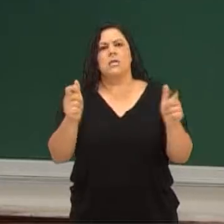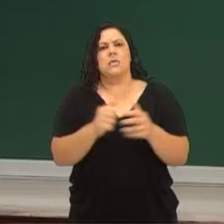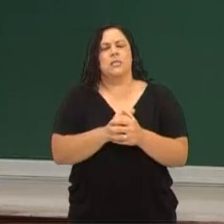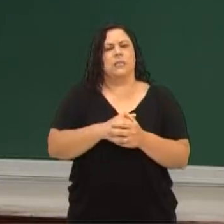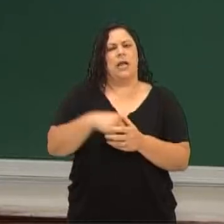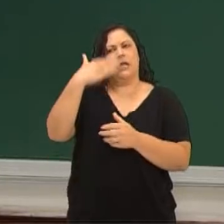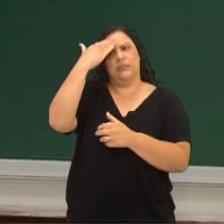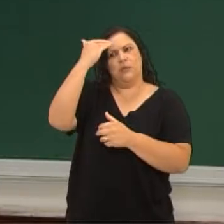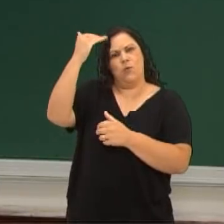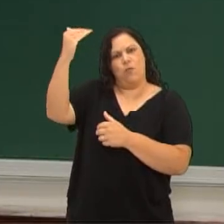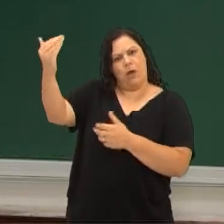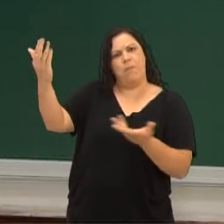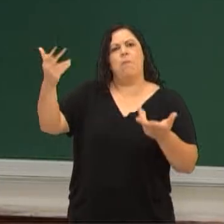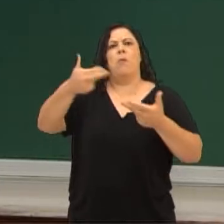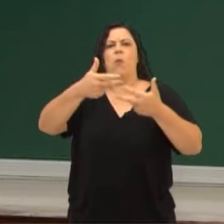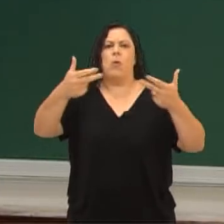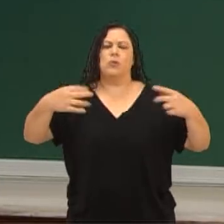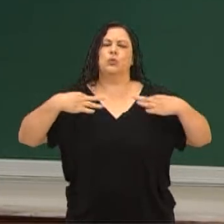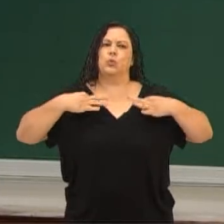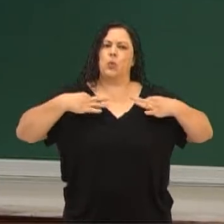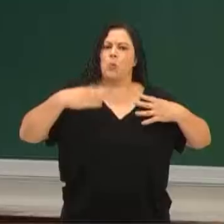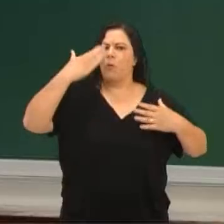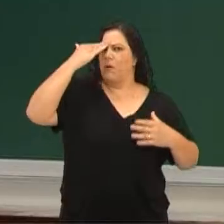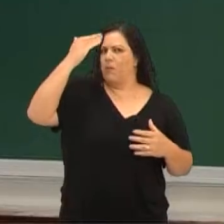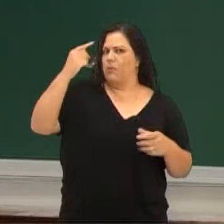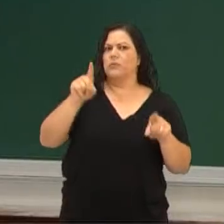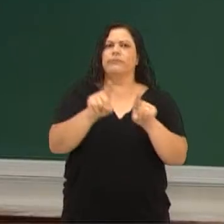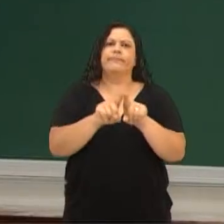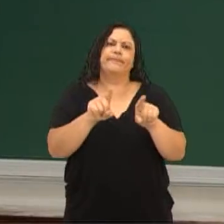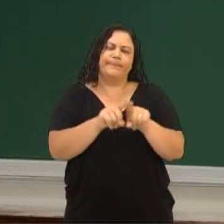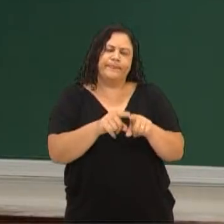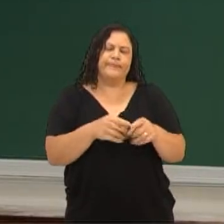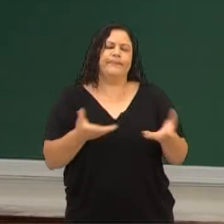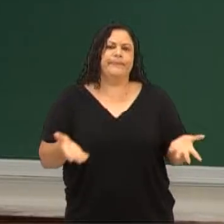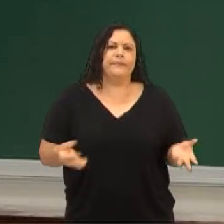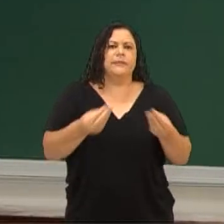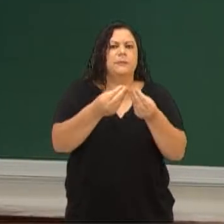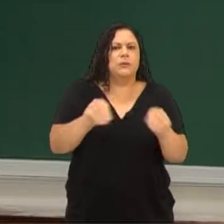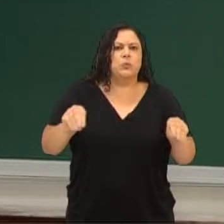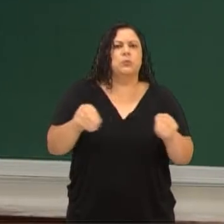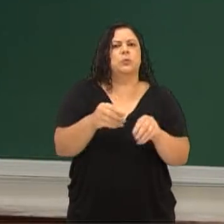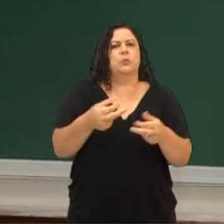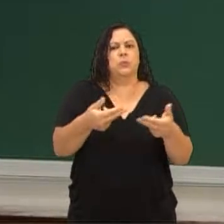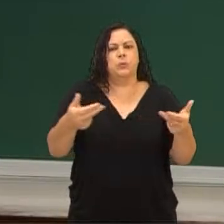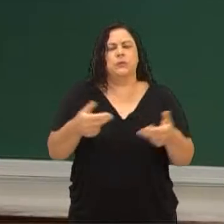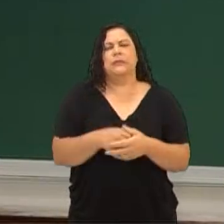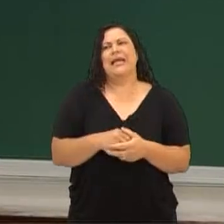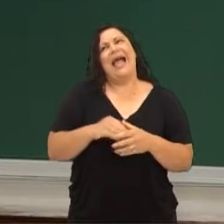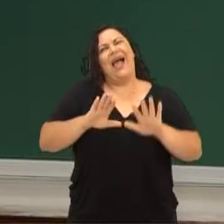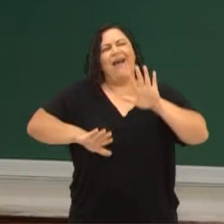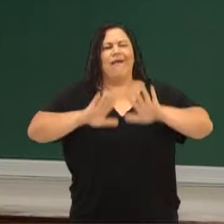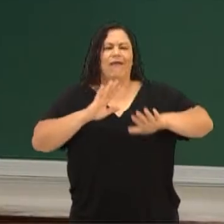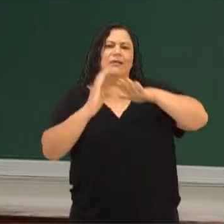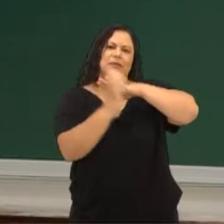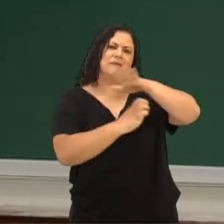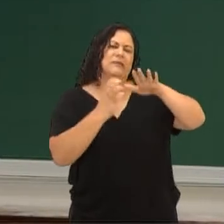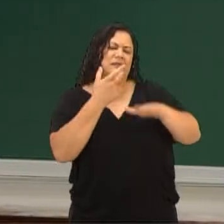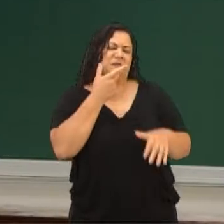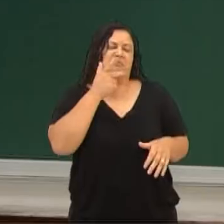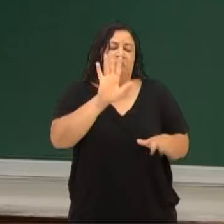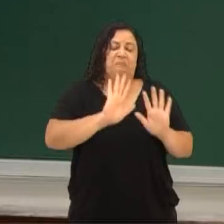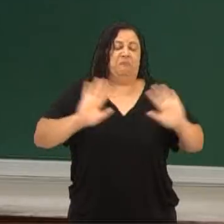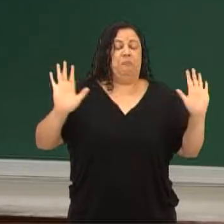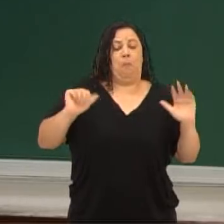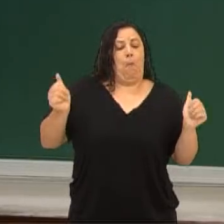e outros produtos que, infelizmente, né, por vezes até a empresa alega que não sabe, né, e